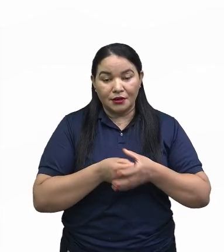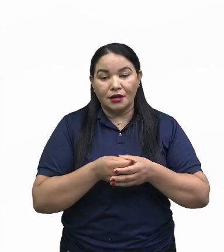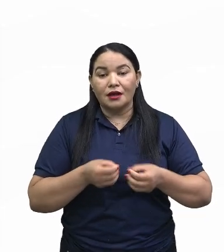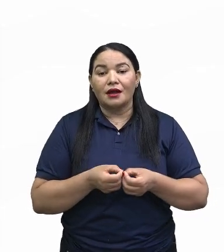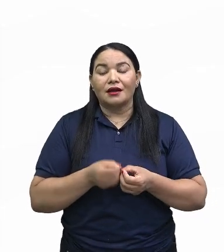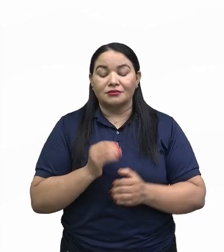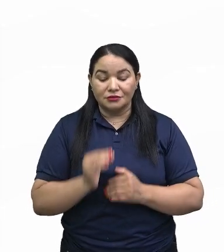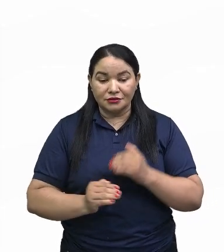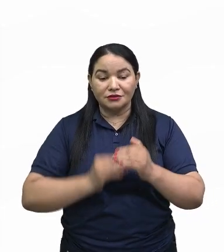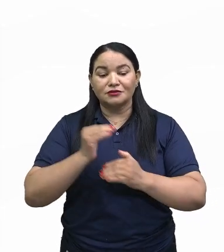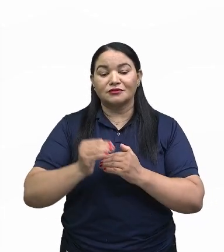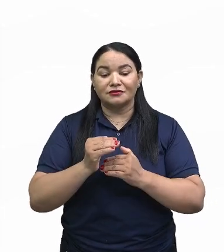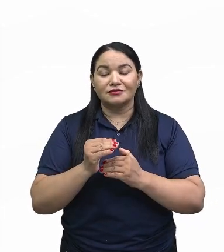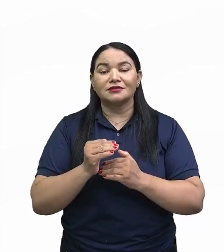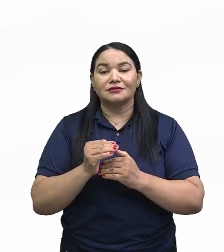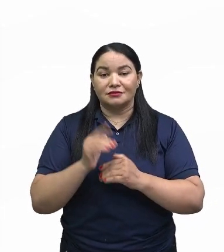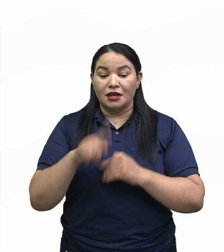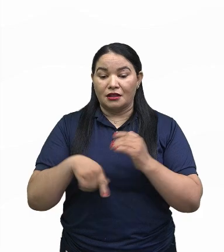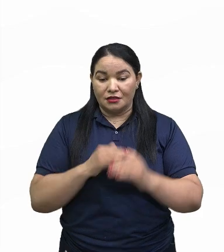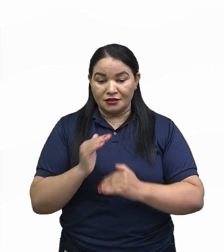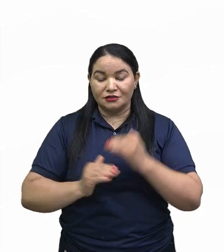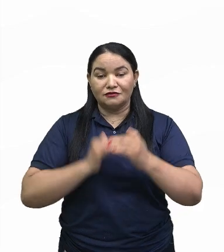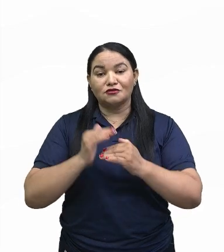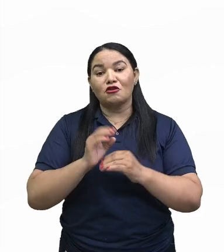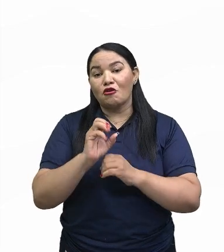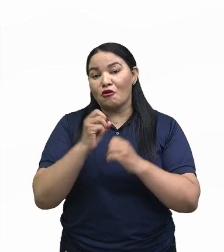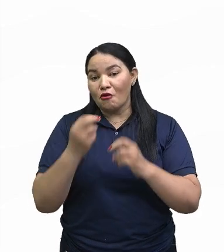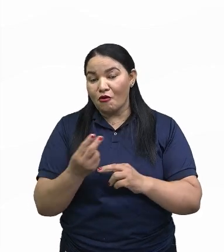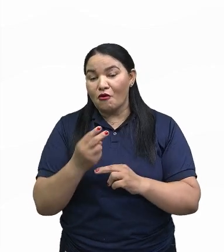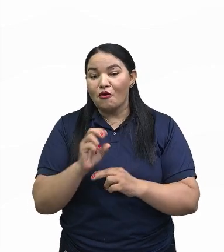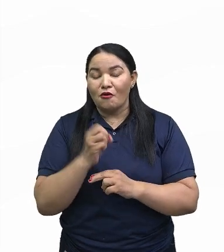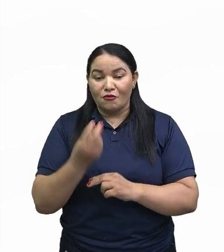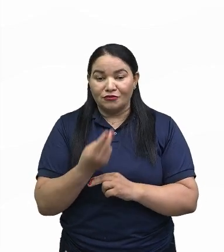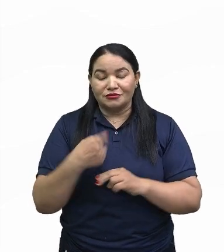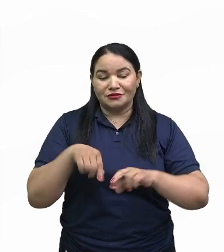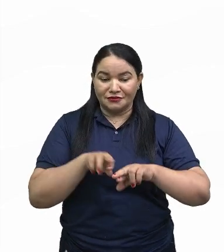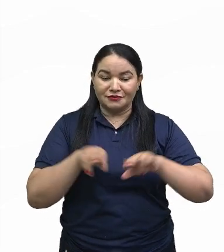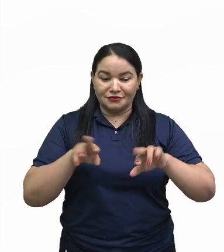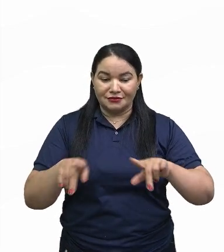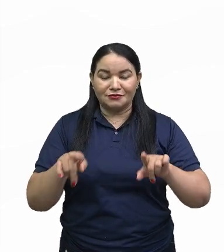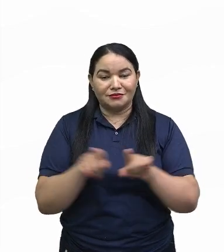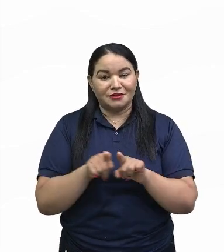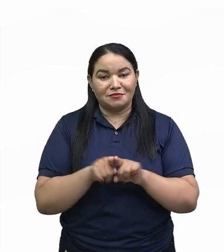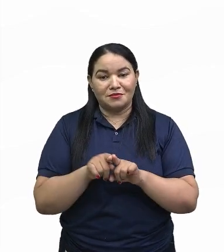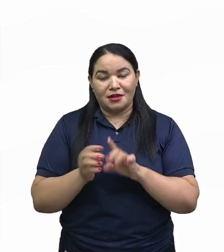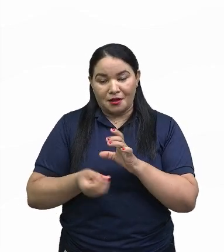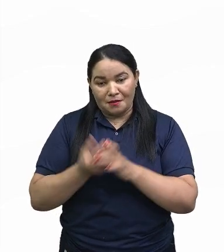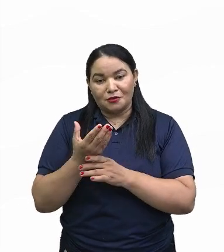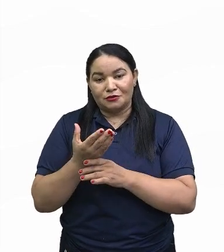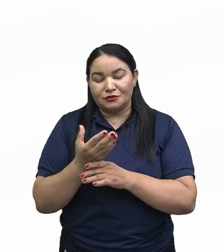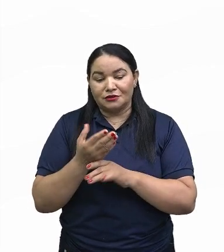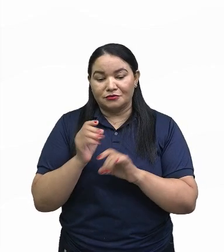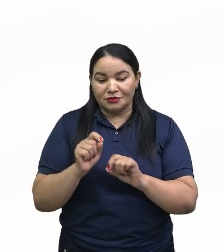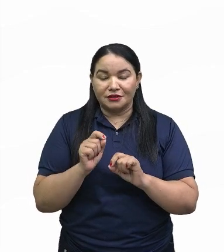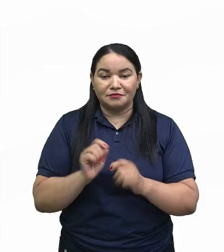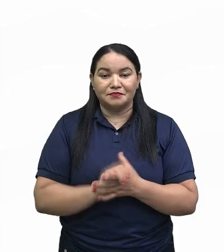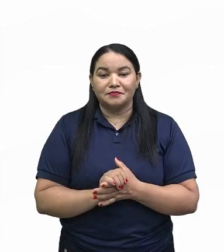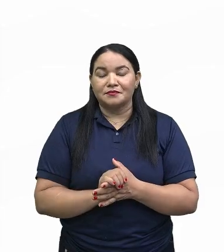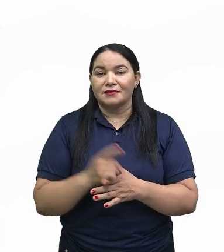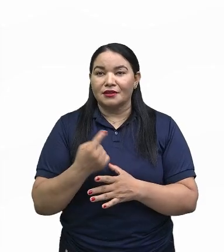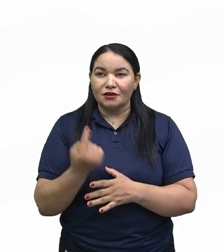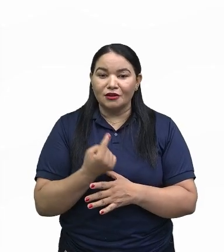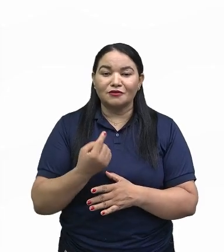que é o próximo tópico, né? O desenvolvimento ou a diferenciação. E também a reprodução. Nós sabemos ali que